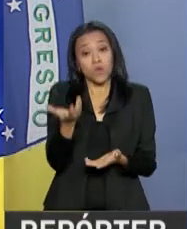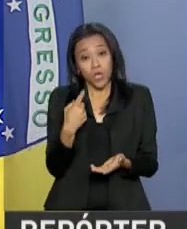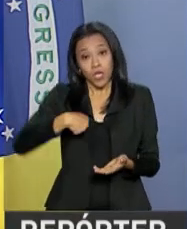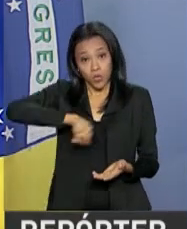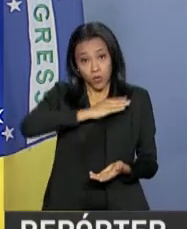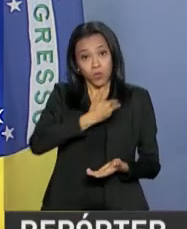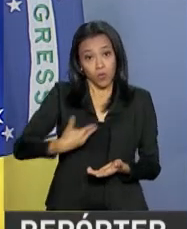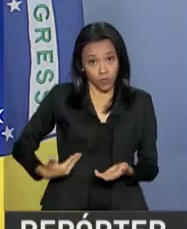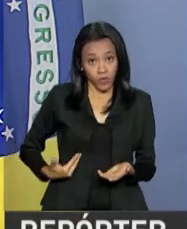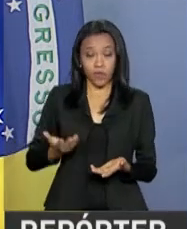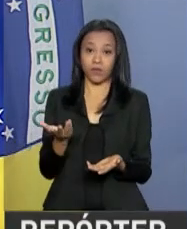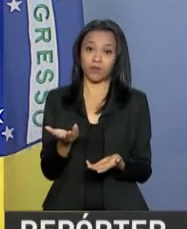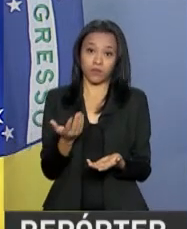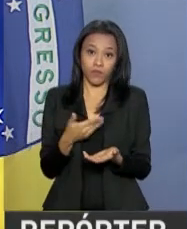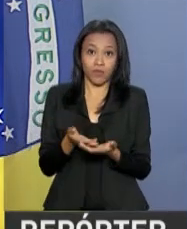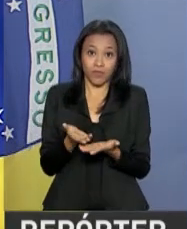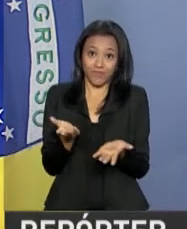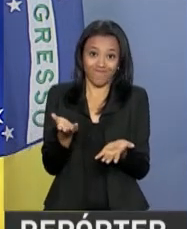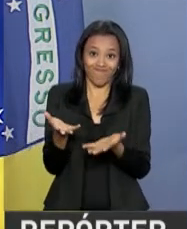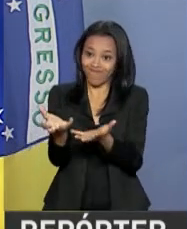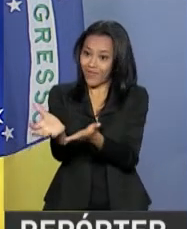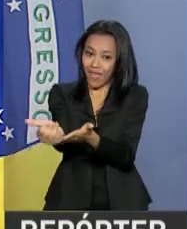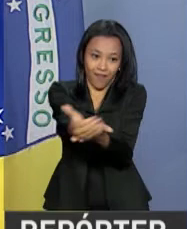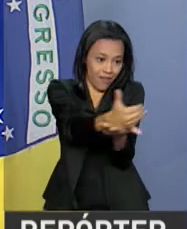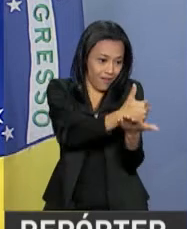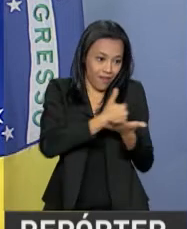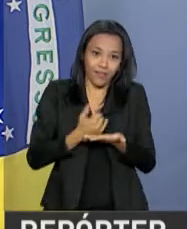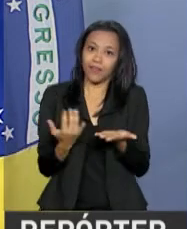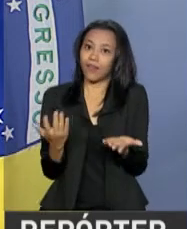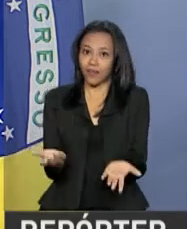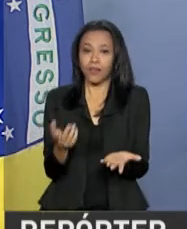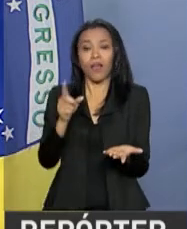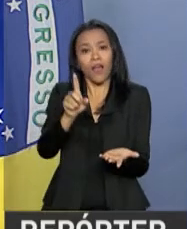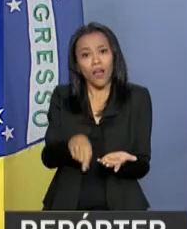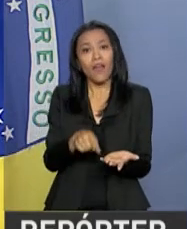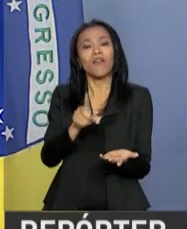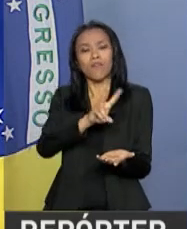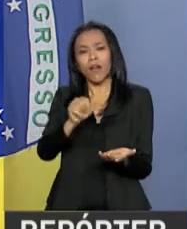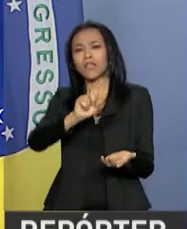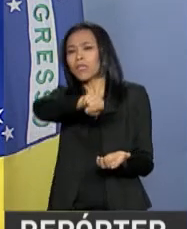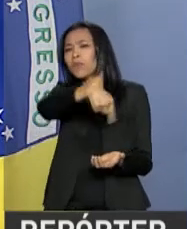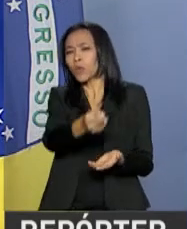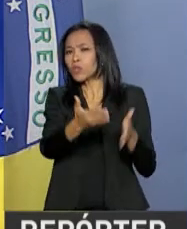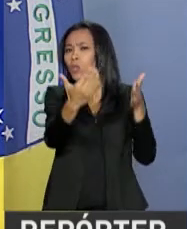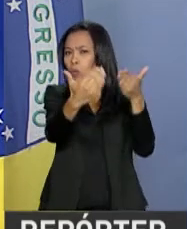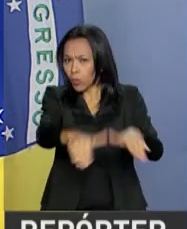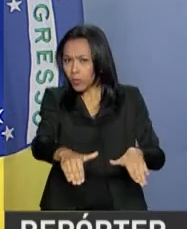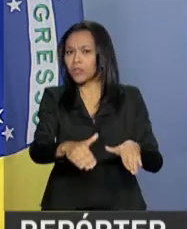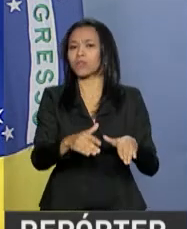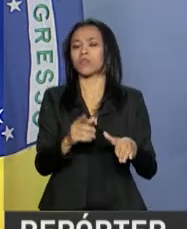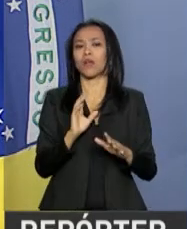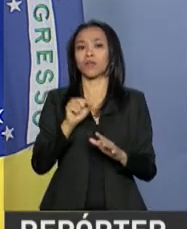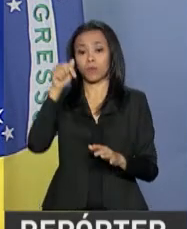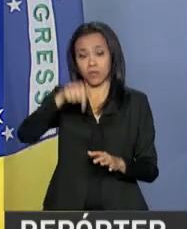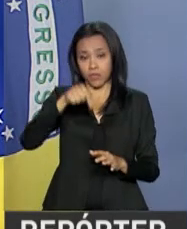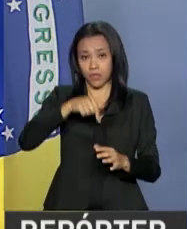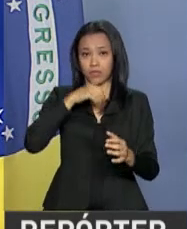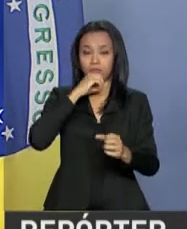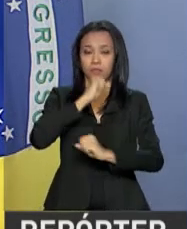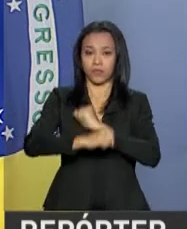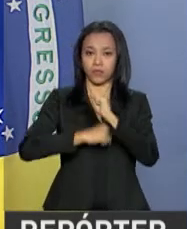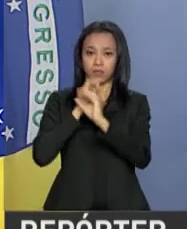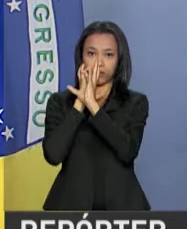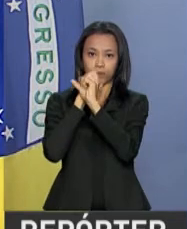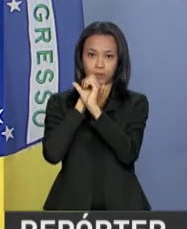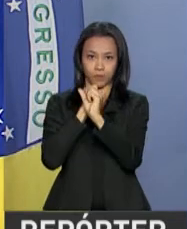é a cide que incide incidente sobre o diesel será compensado neste exercício financeiro com